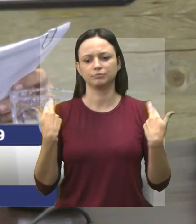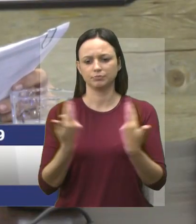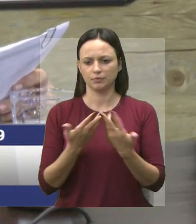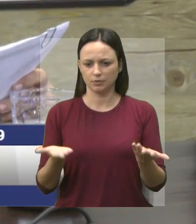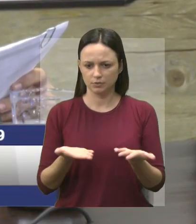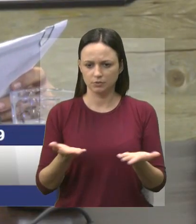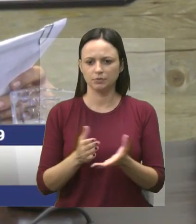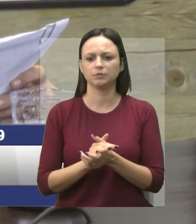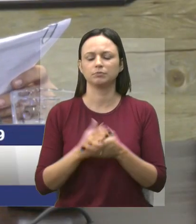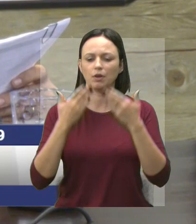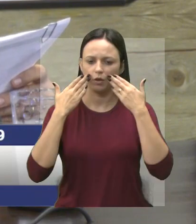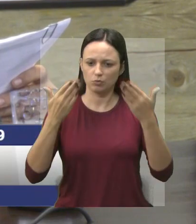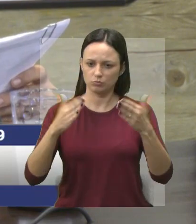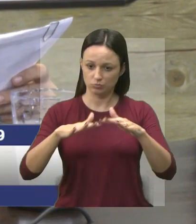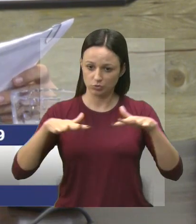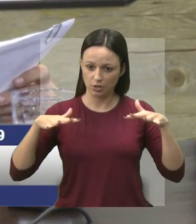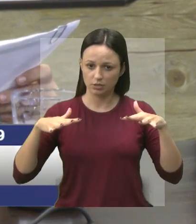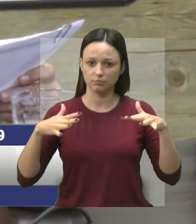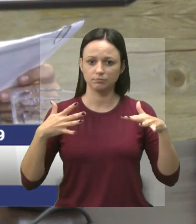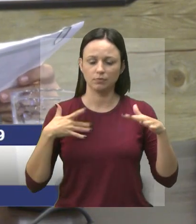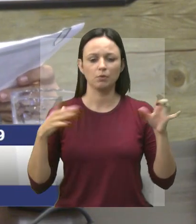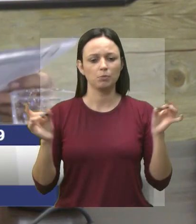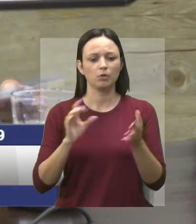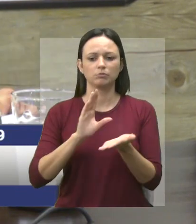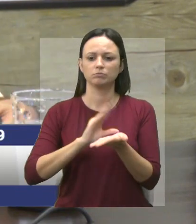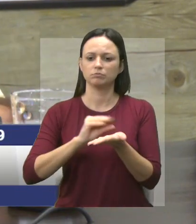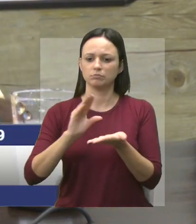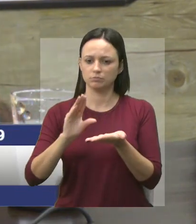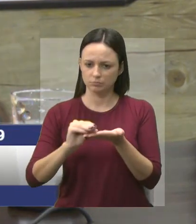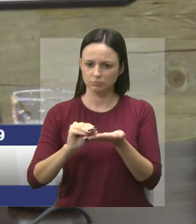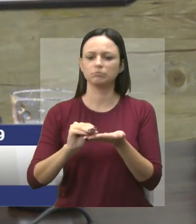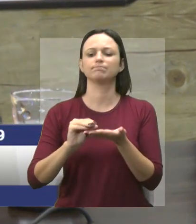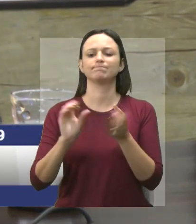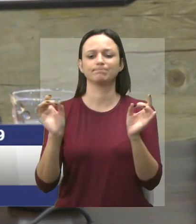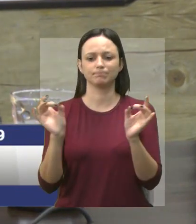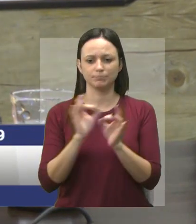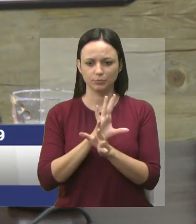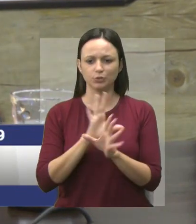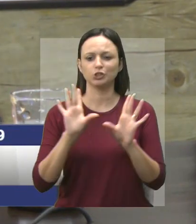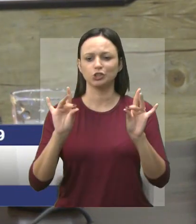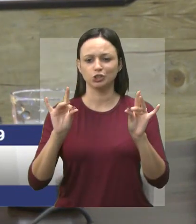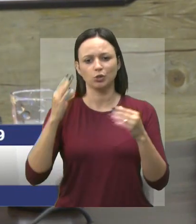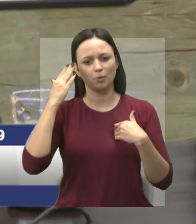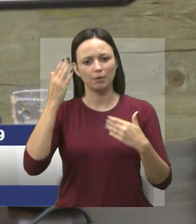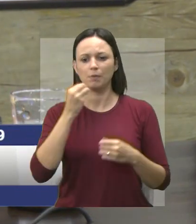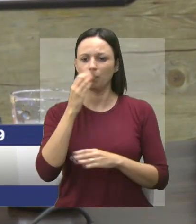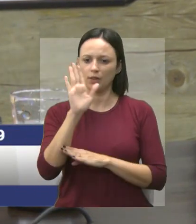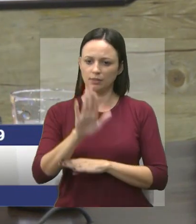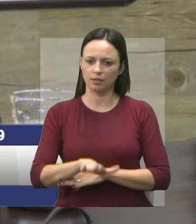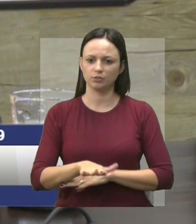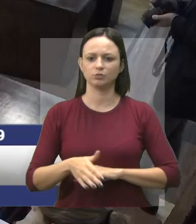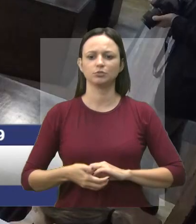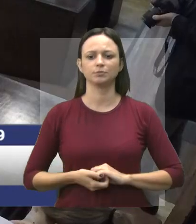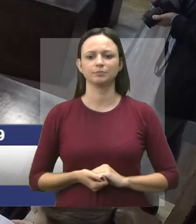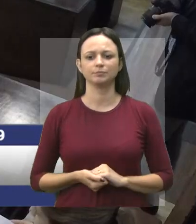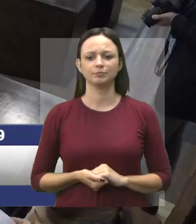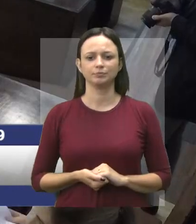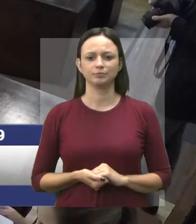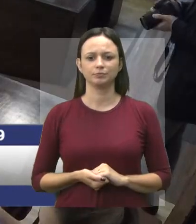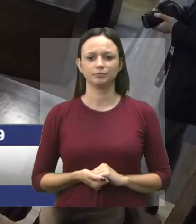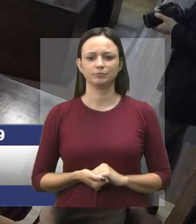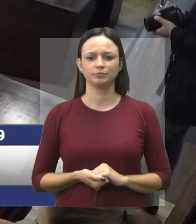presente audiência determino juntada a lavratura da ata digital. Muito obrigado. Boa tarde a todos. Obrigado.